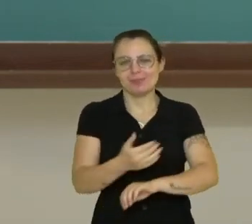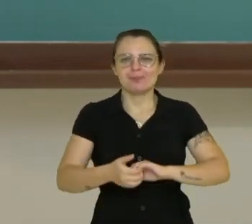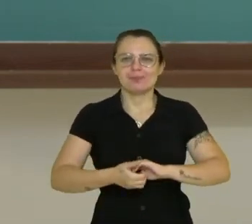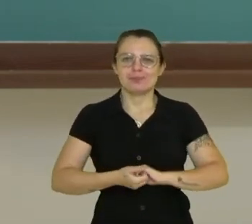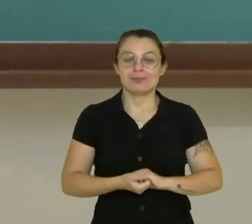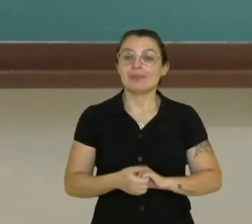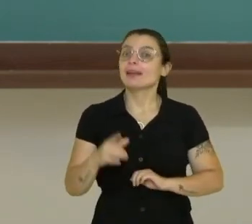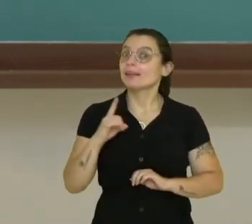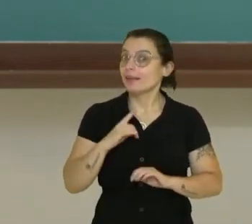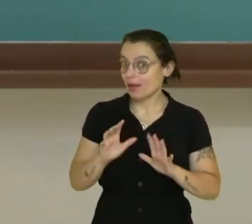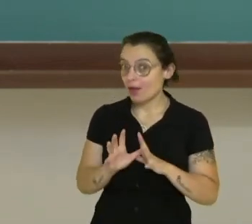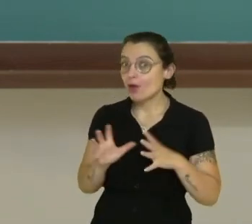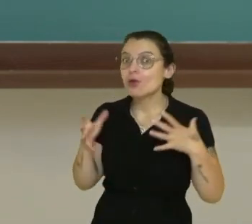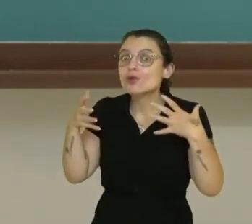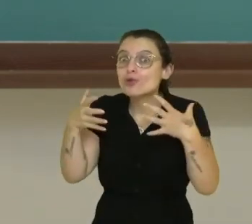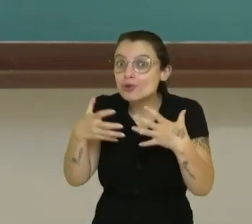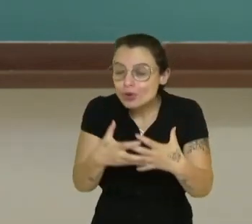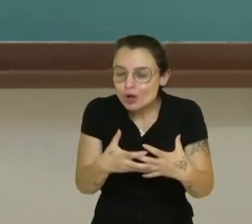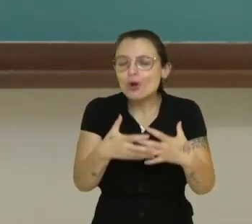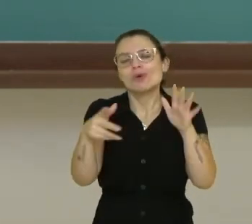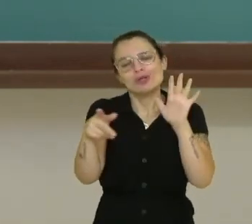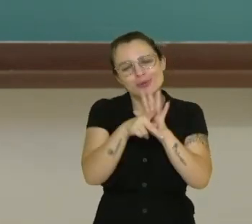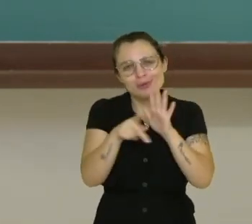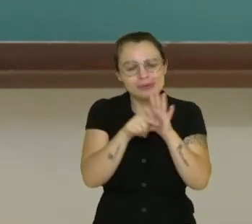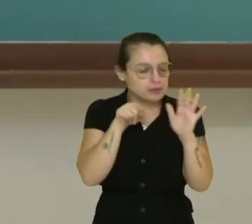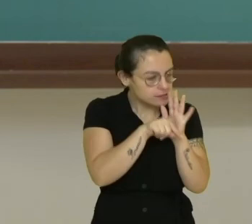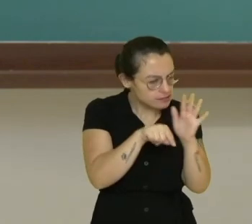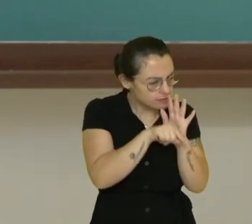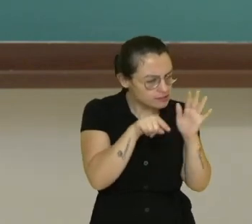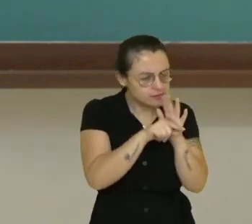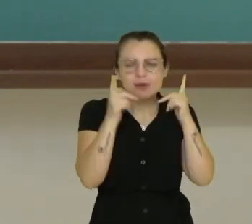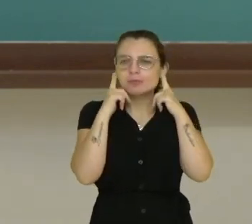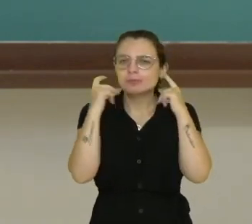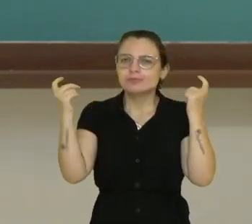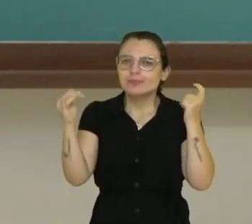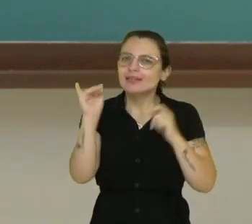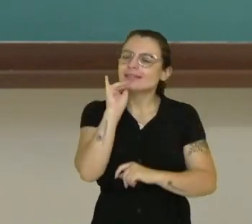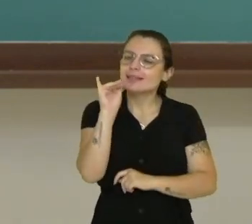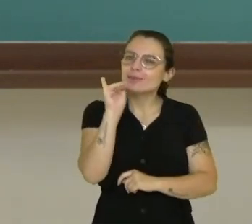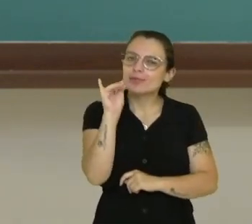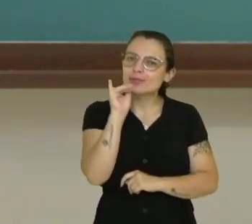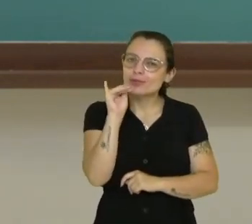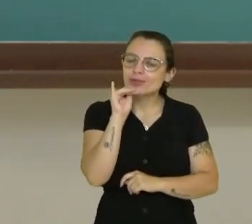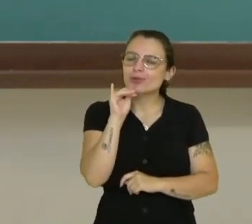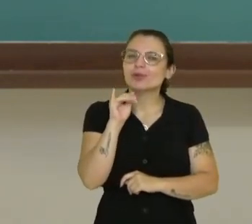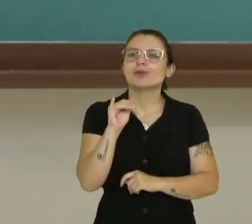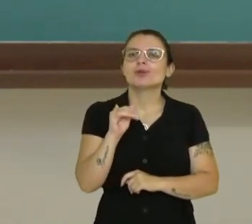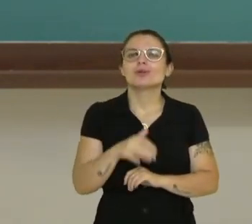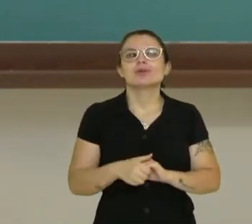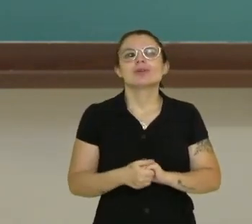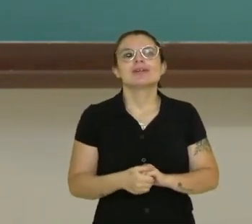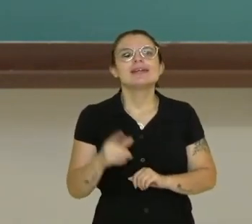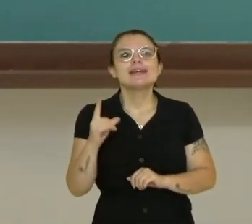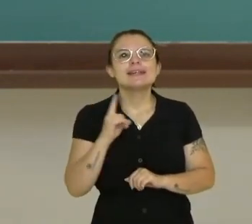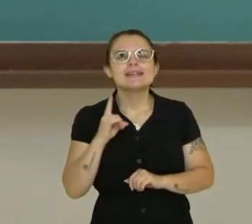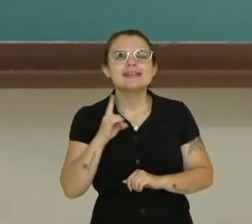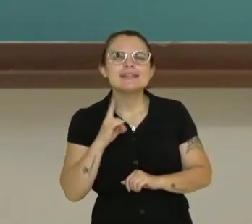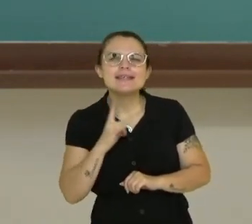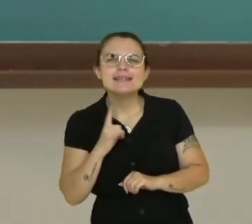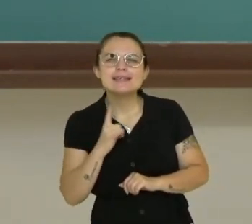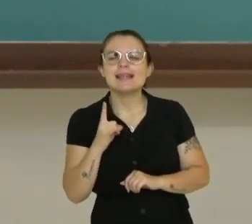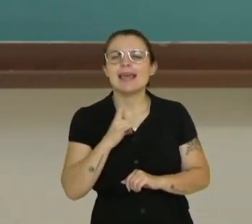Existem grupos que exploram as possibilidades sonoras, como por exemplo, nos objetos recicláveis, né, que